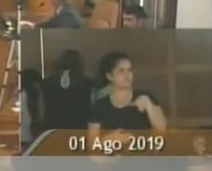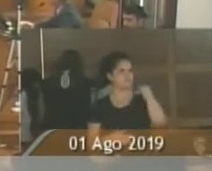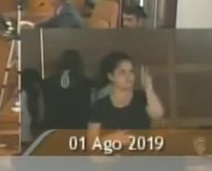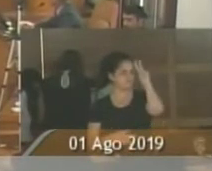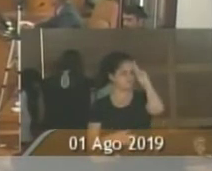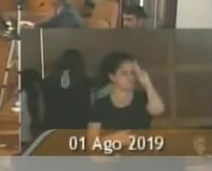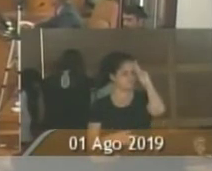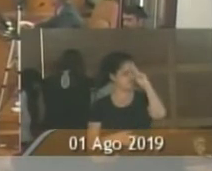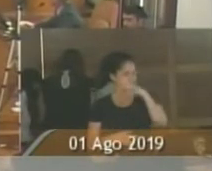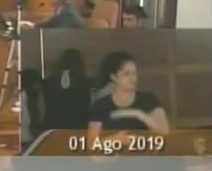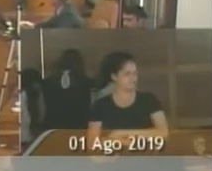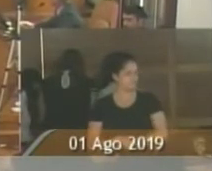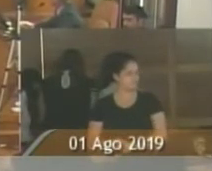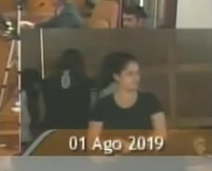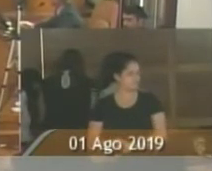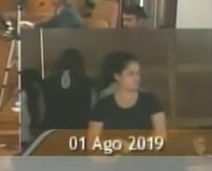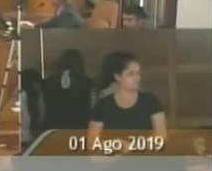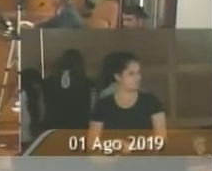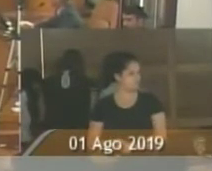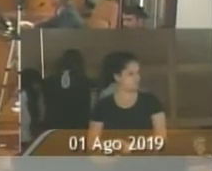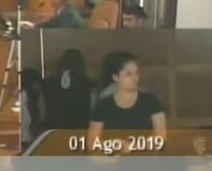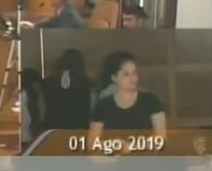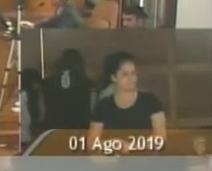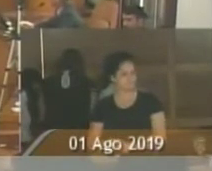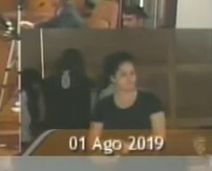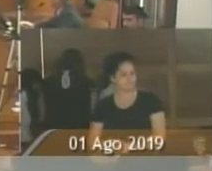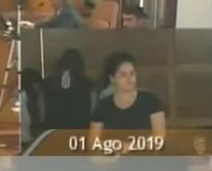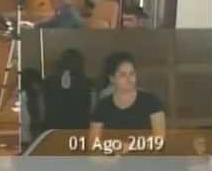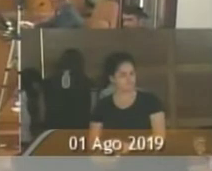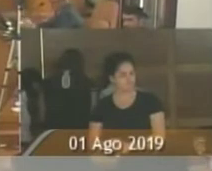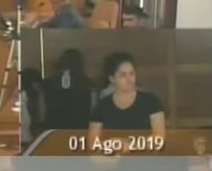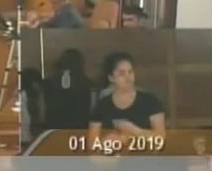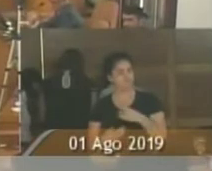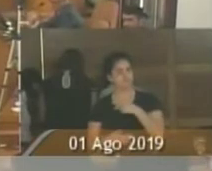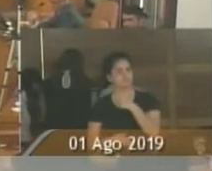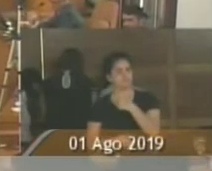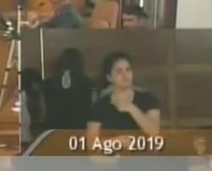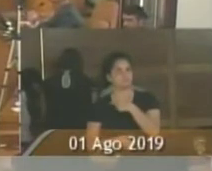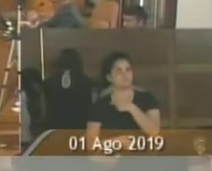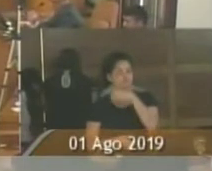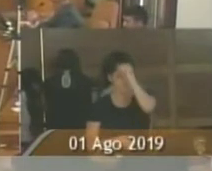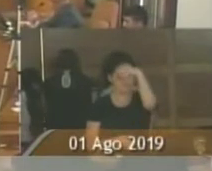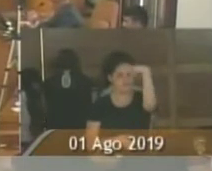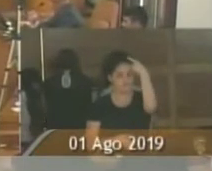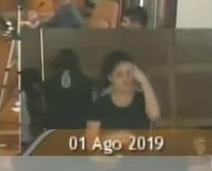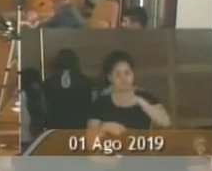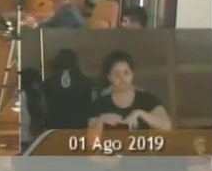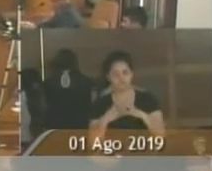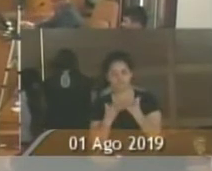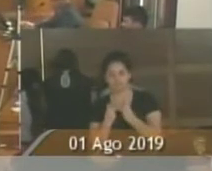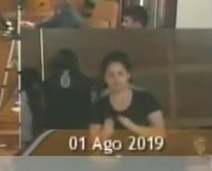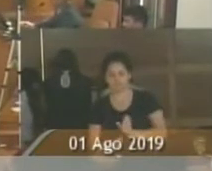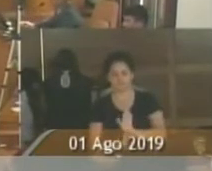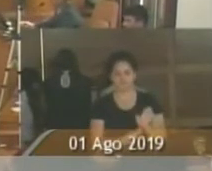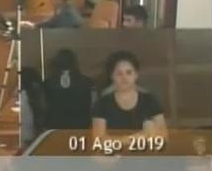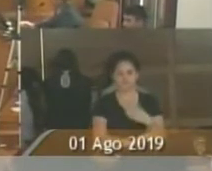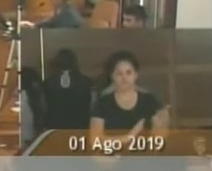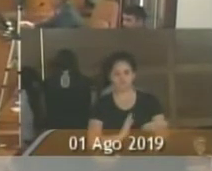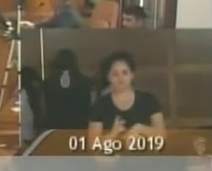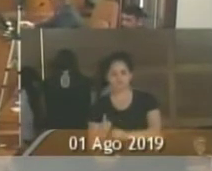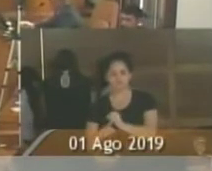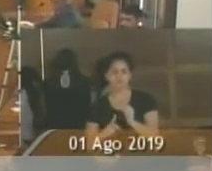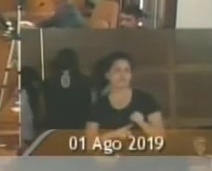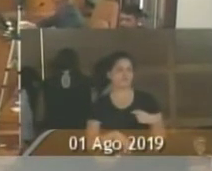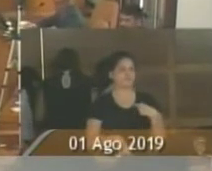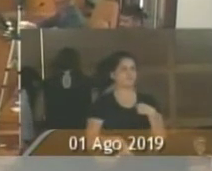município que está sendo contemplado com algumas obras. Né? Exatamente. Então, o prefeito tem trabalhado muito em todos os bairros. Eu estou fazendo a minha